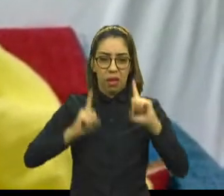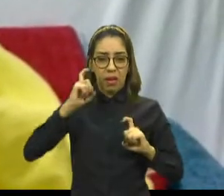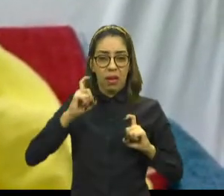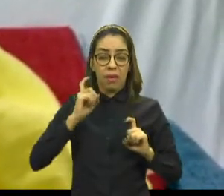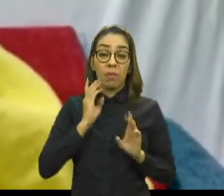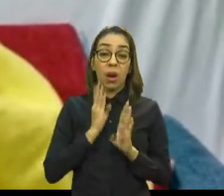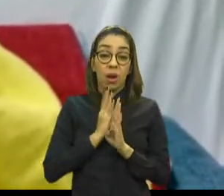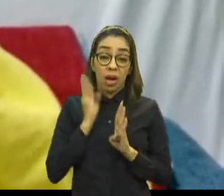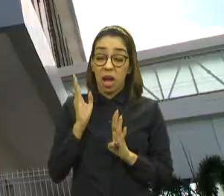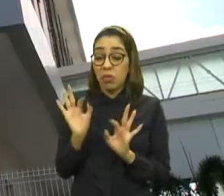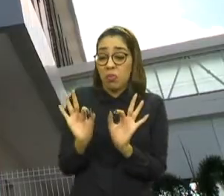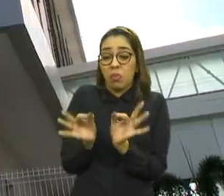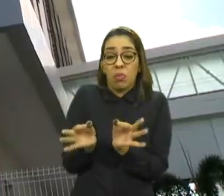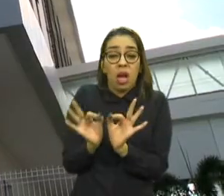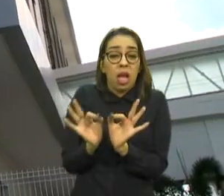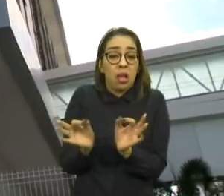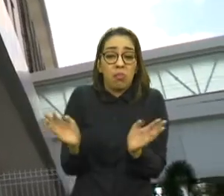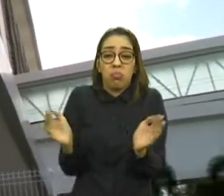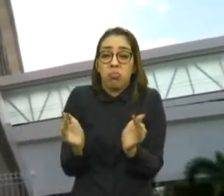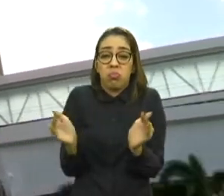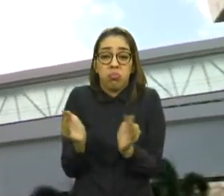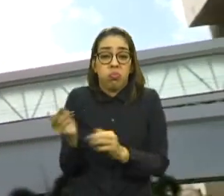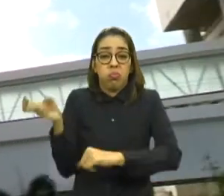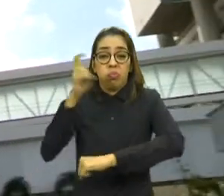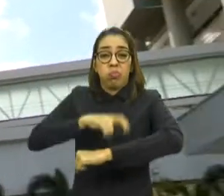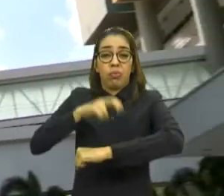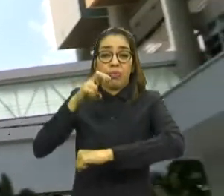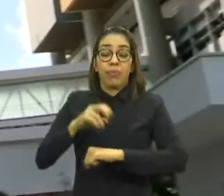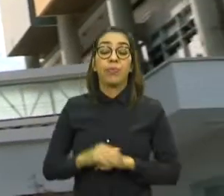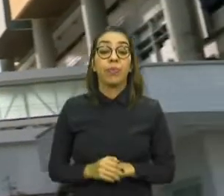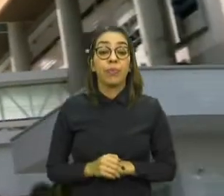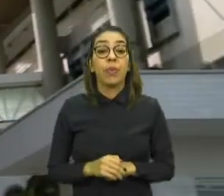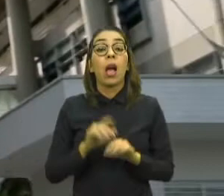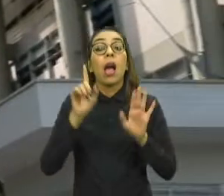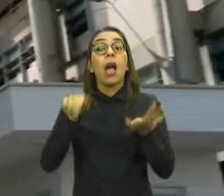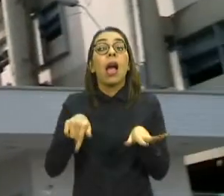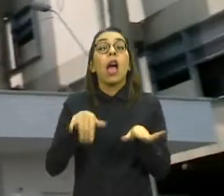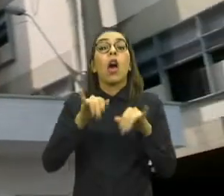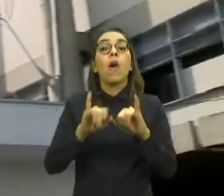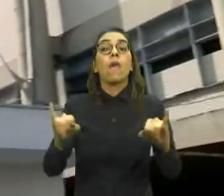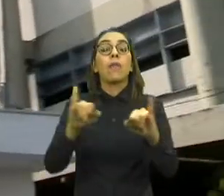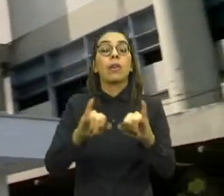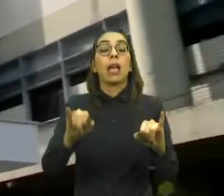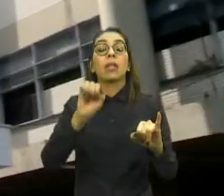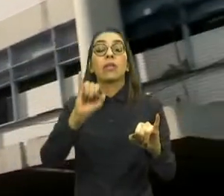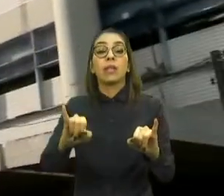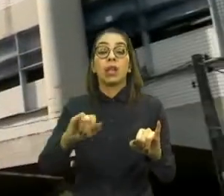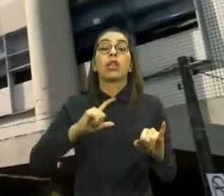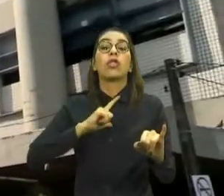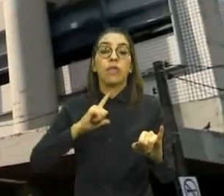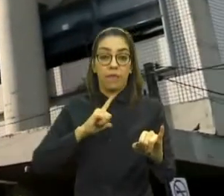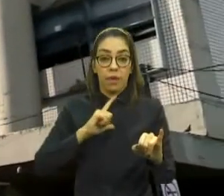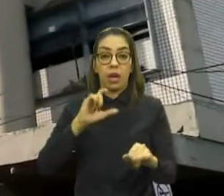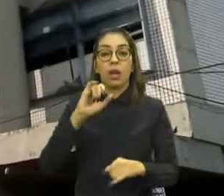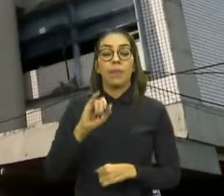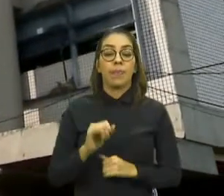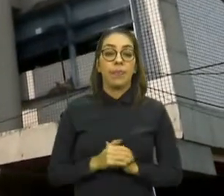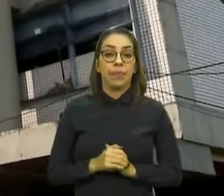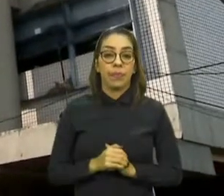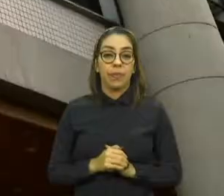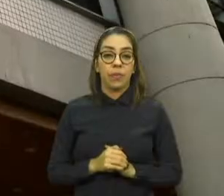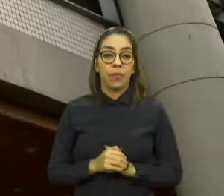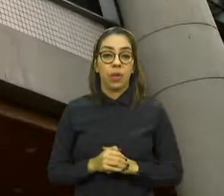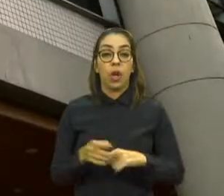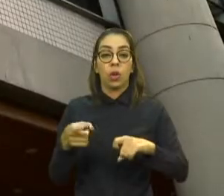cobra bem pequenininha. O local indicado para receber casos de picadas de animais peçonhentos é o Hospital Instituto Dr. José